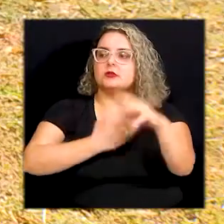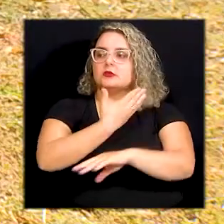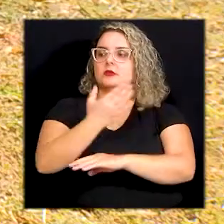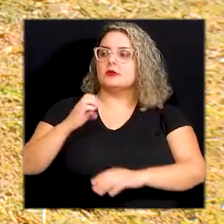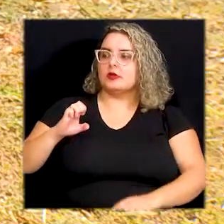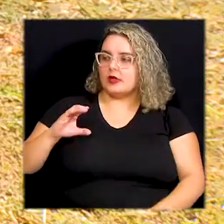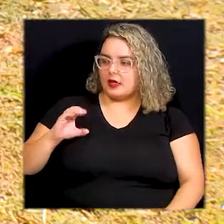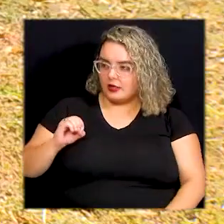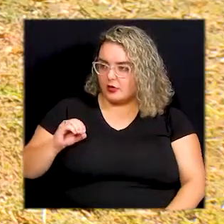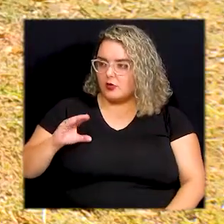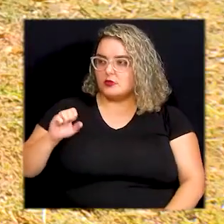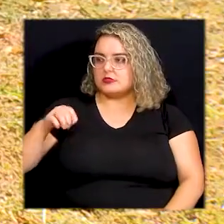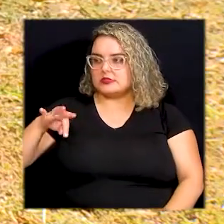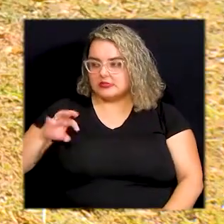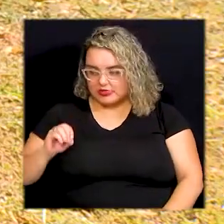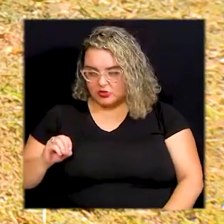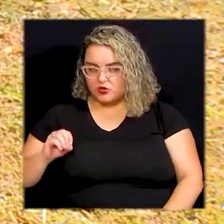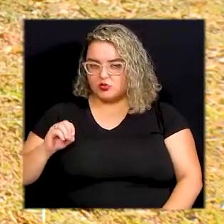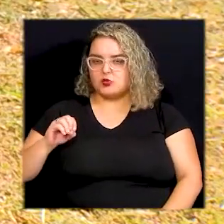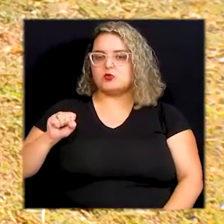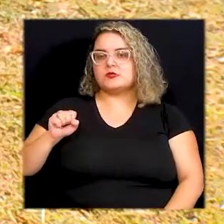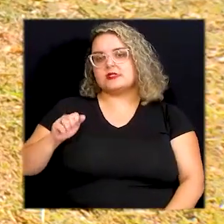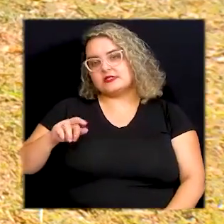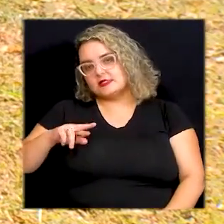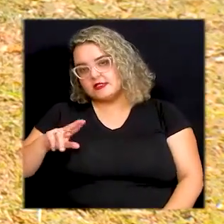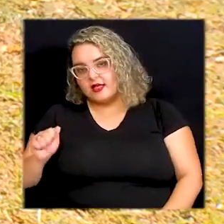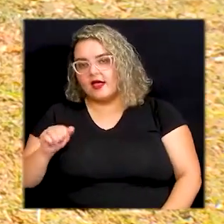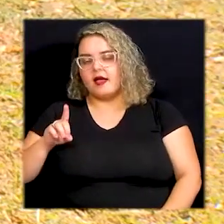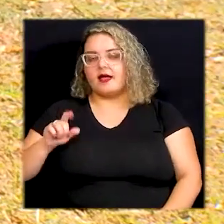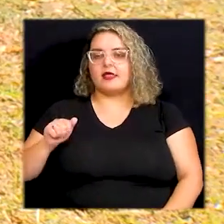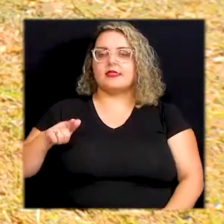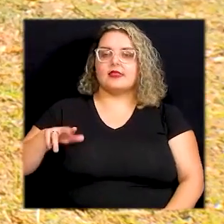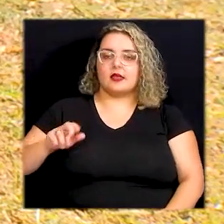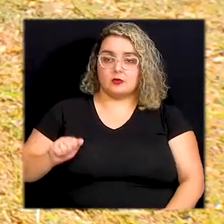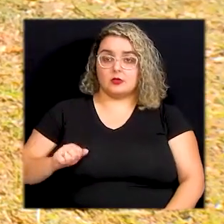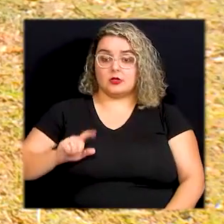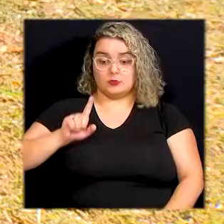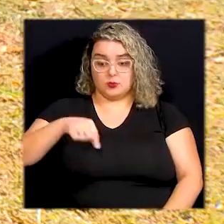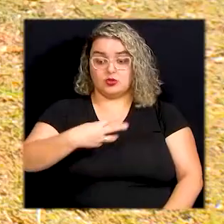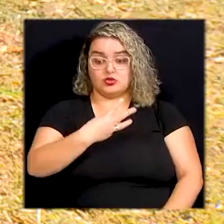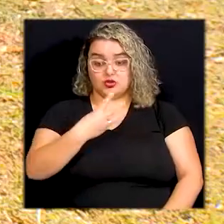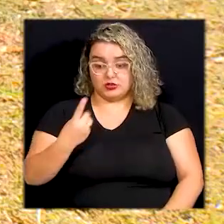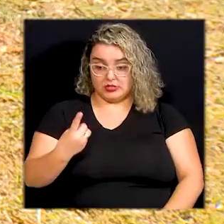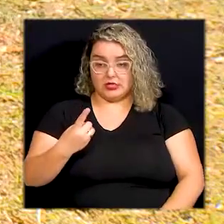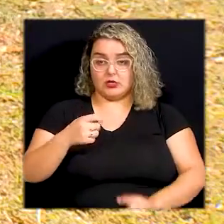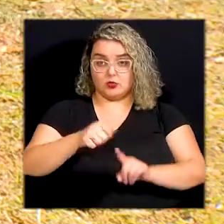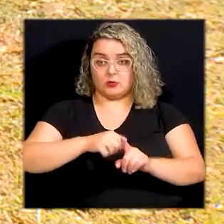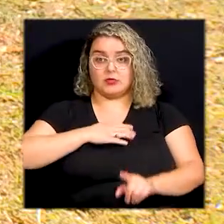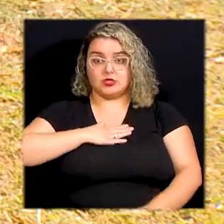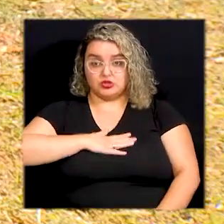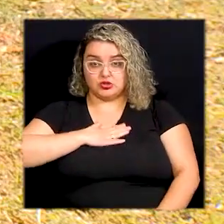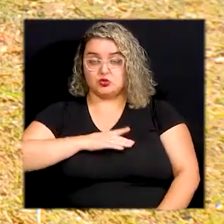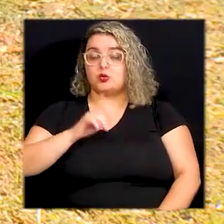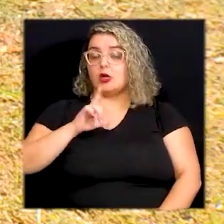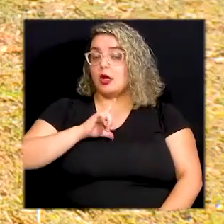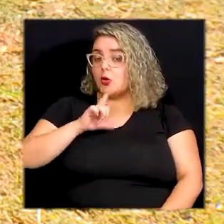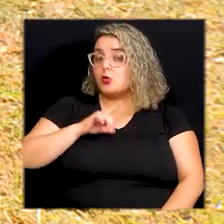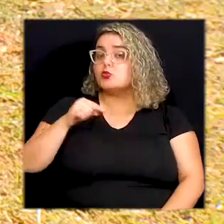nós chamamos de Ecocentro Serra d'Água. E agora, a partir do dia 31 de agosto, a gente